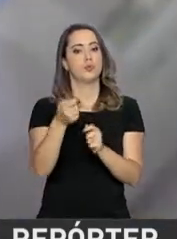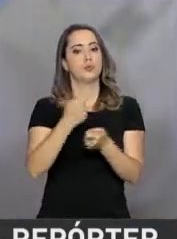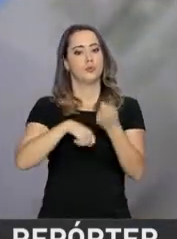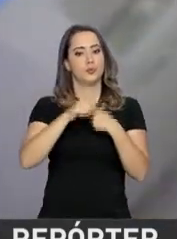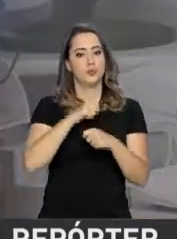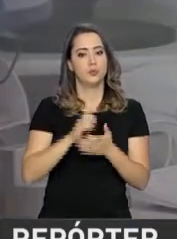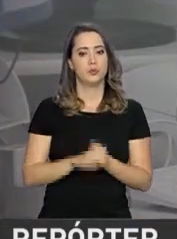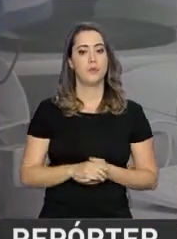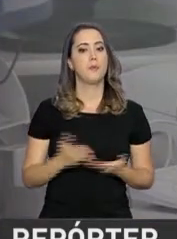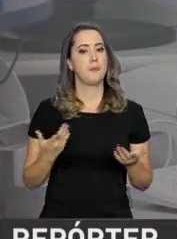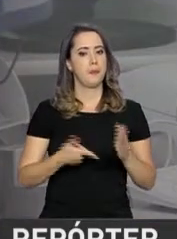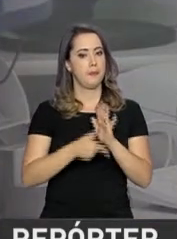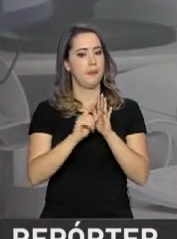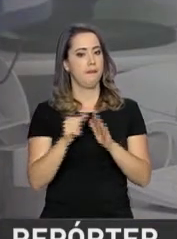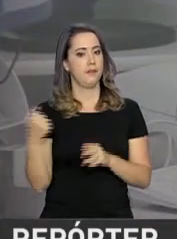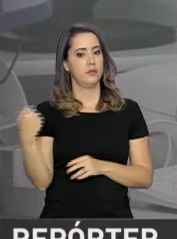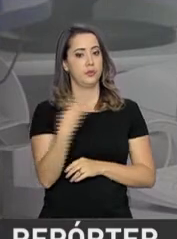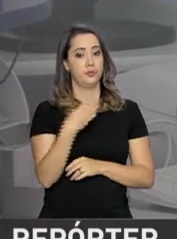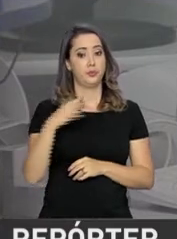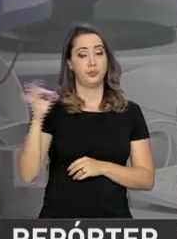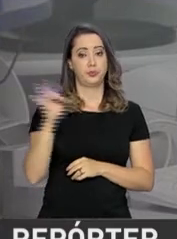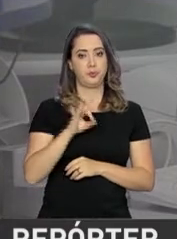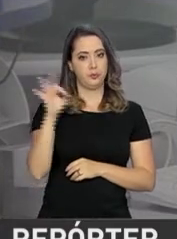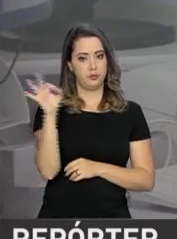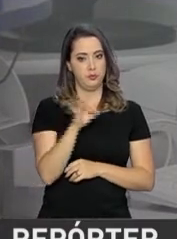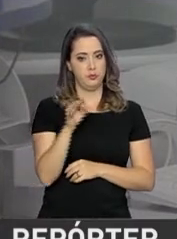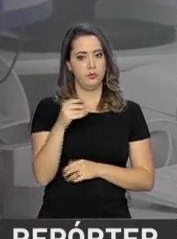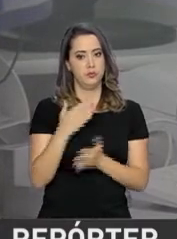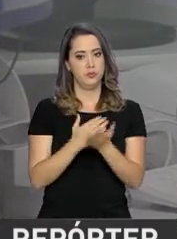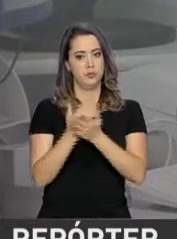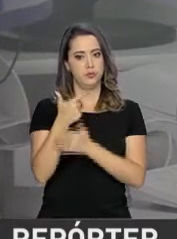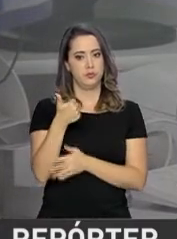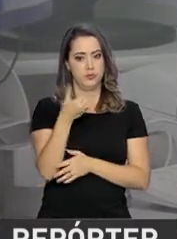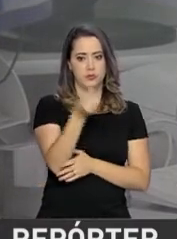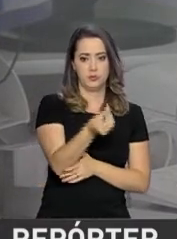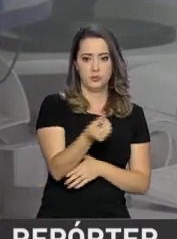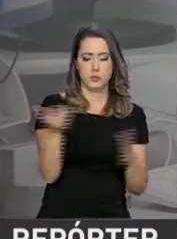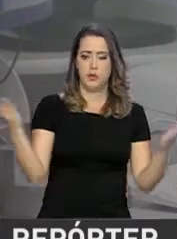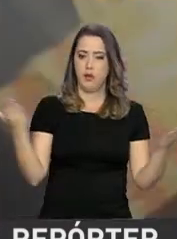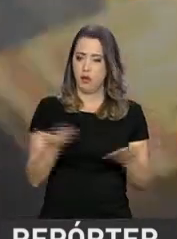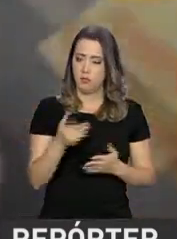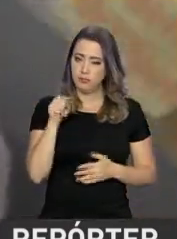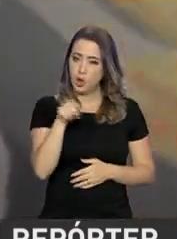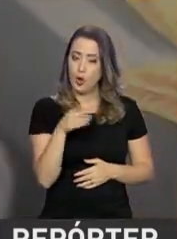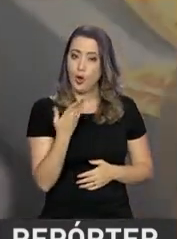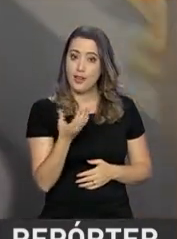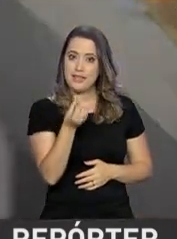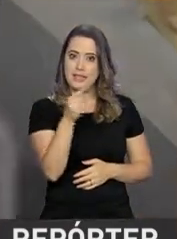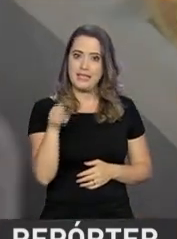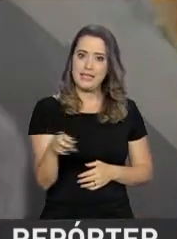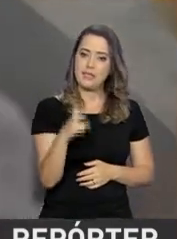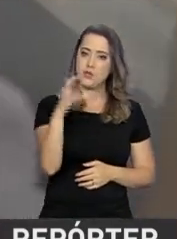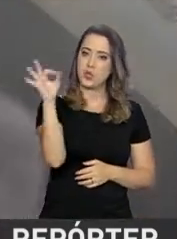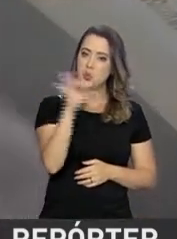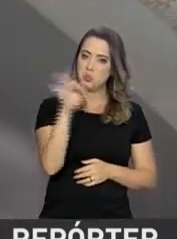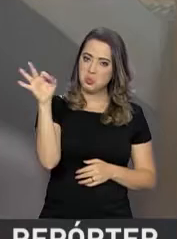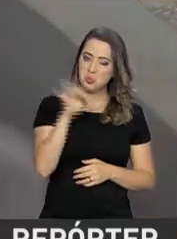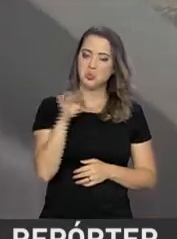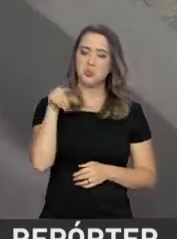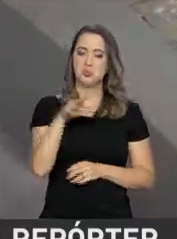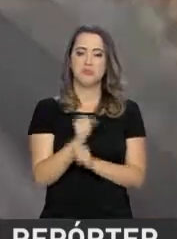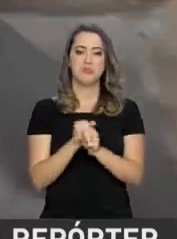o índice estava acima de 14% no começo de 2016 e chegou a seis e meio por cento